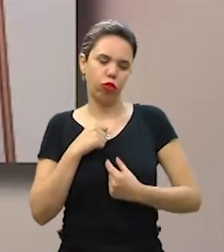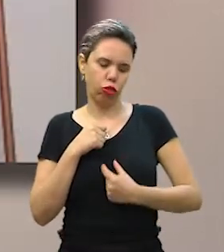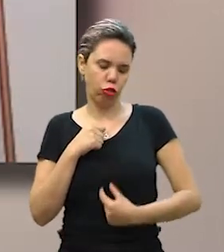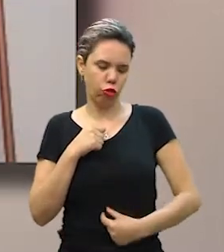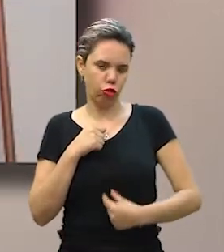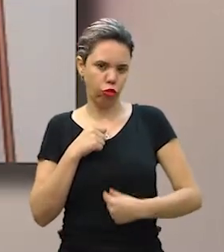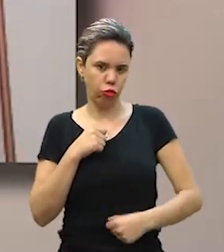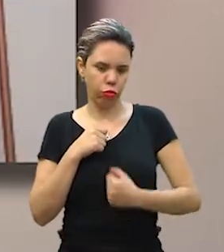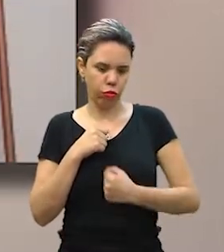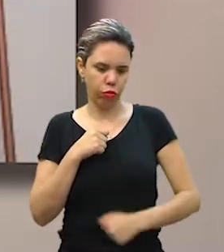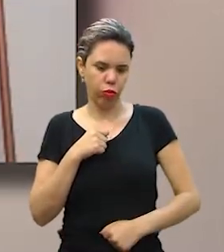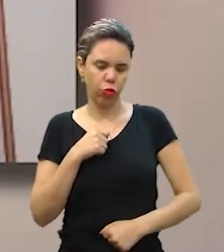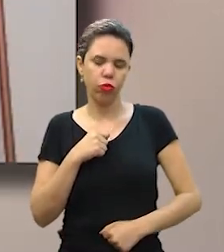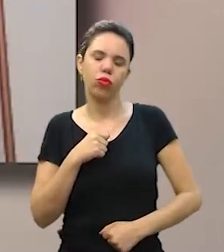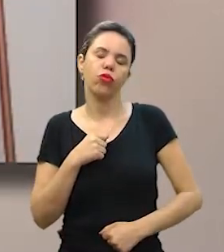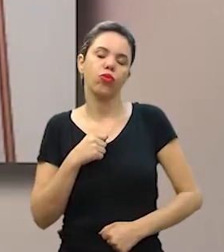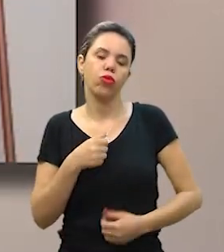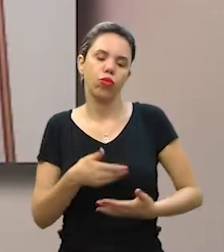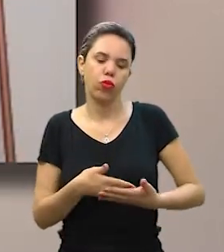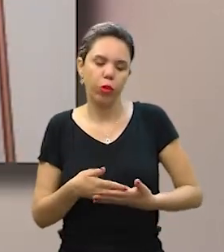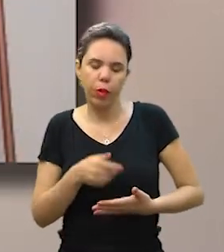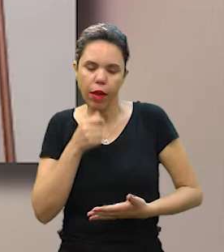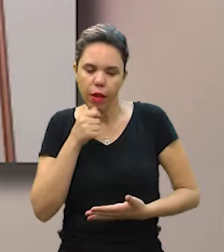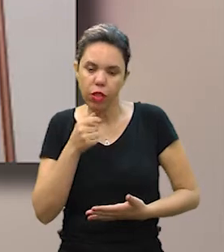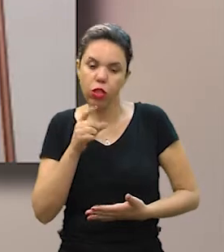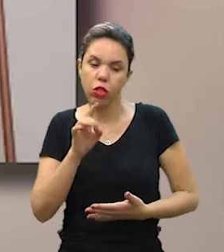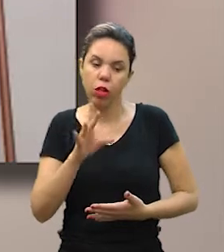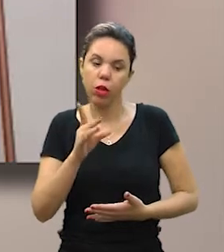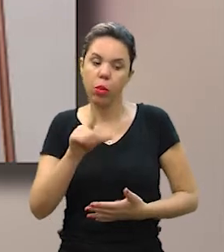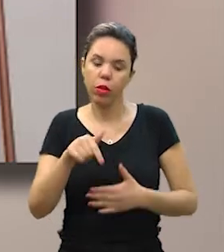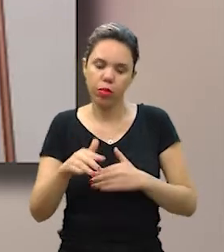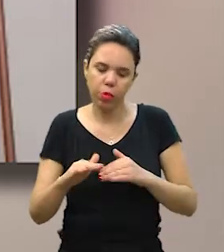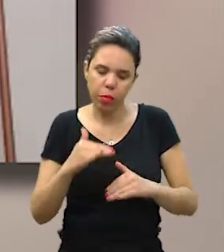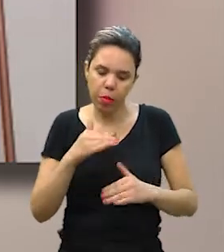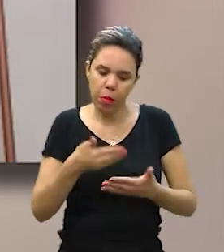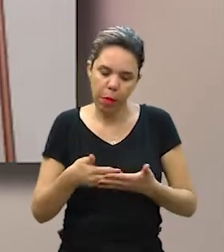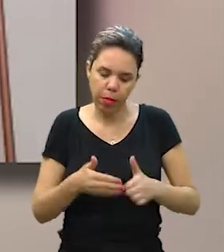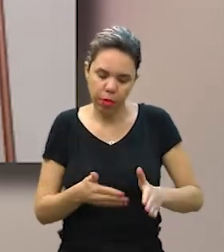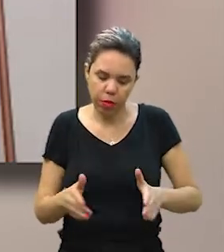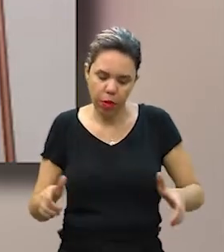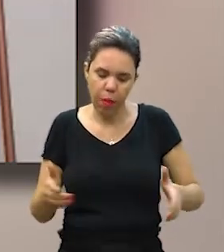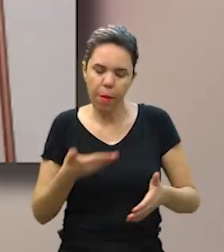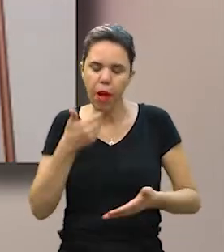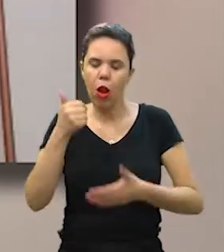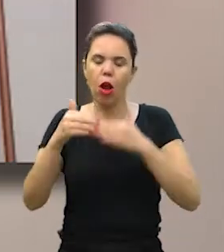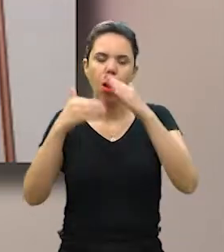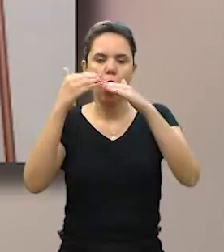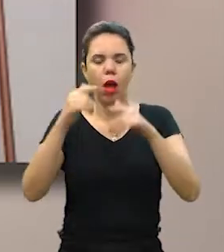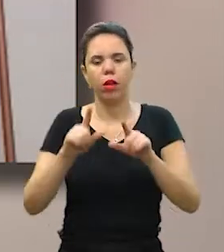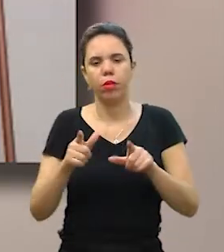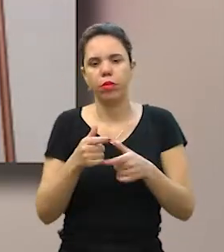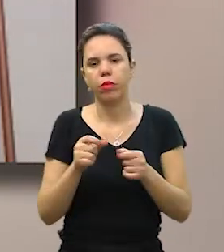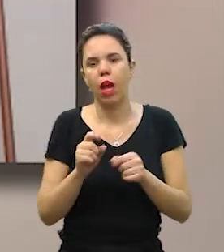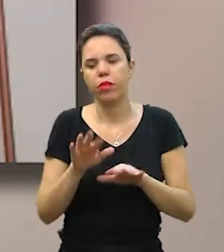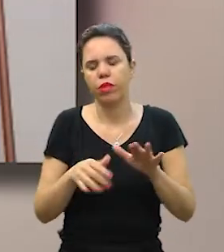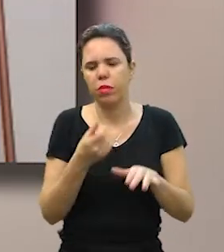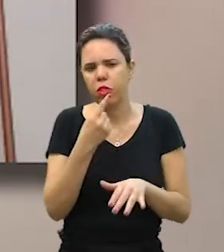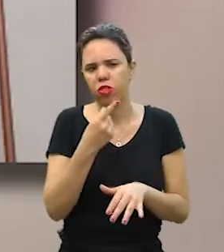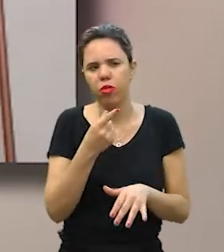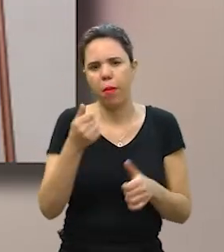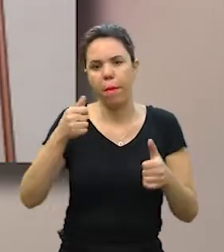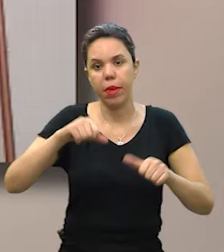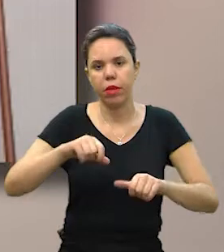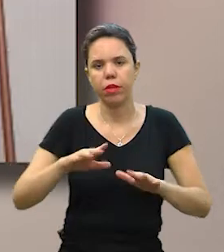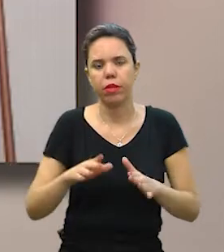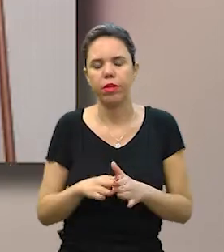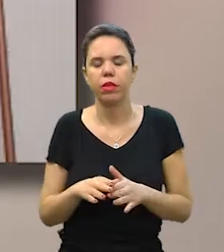com o crescimento desse bebê. E nem sempre quando a gente medica, e às vezes até alguns medicamentos acabam piorando, porque